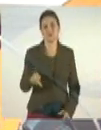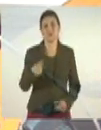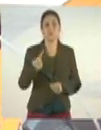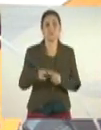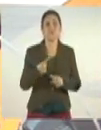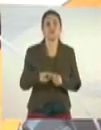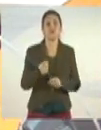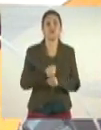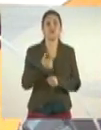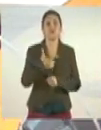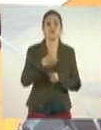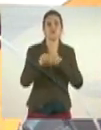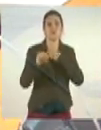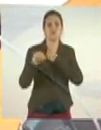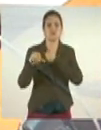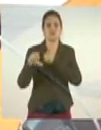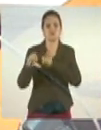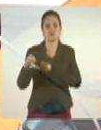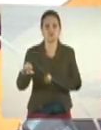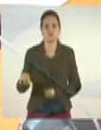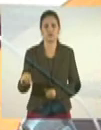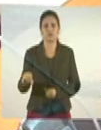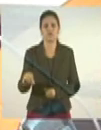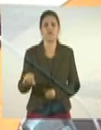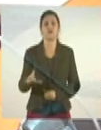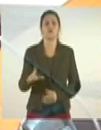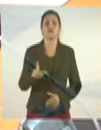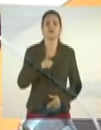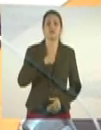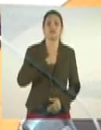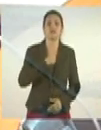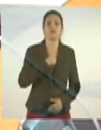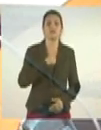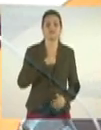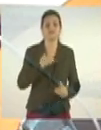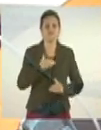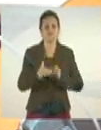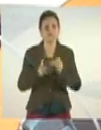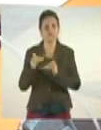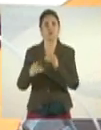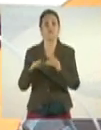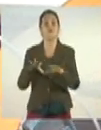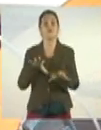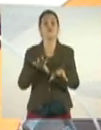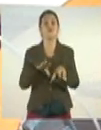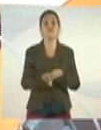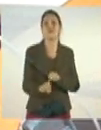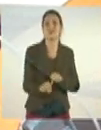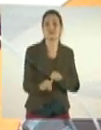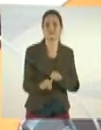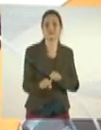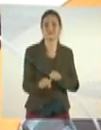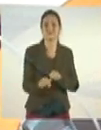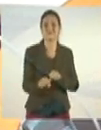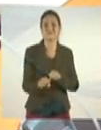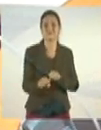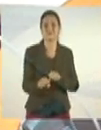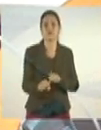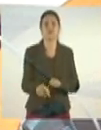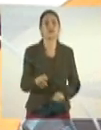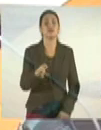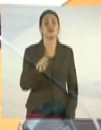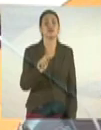concedeu quando nós éramos secretário uma promoção considerando a sua formação de superior o que que diz o nosso estatuto 5